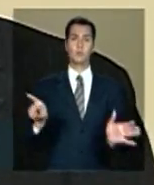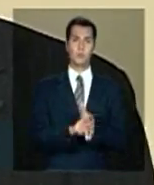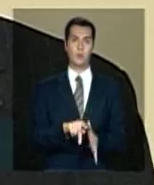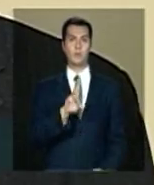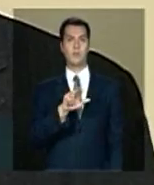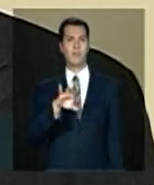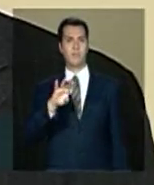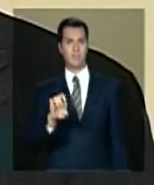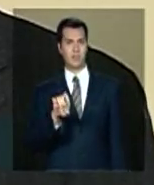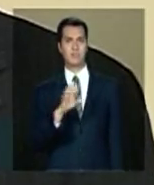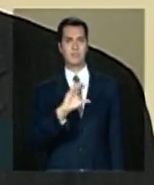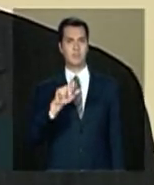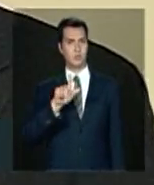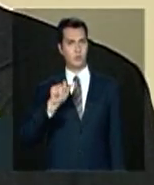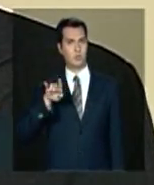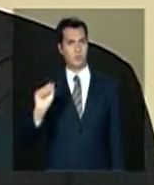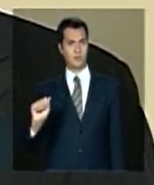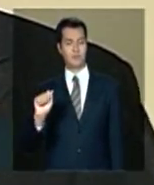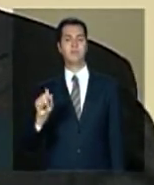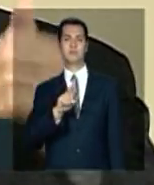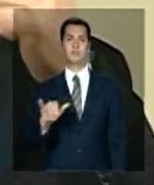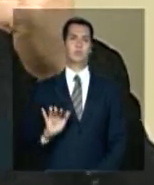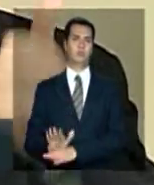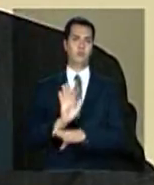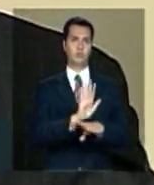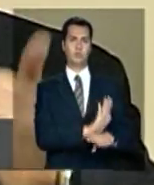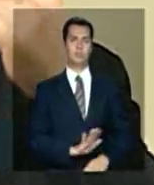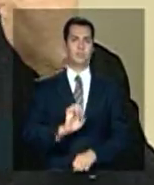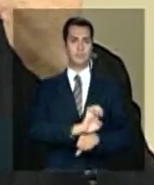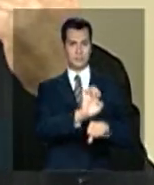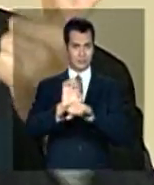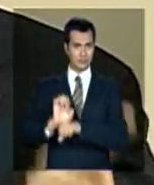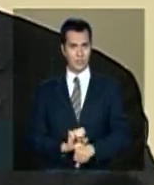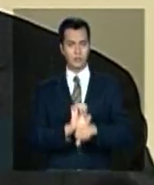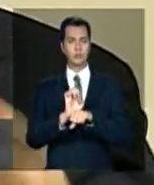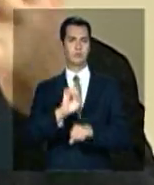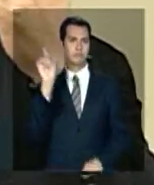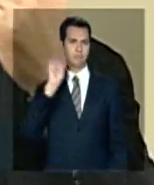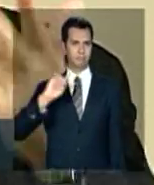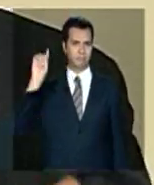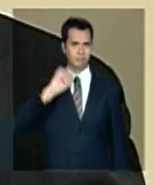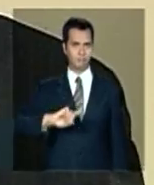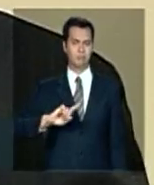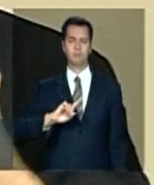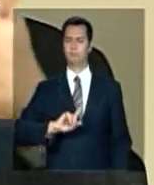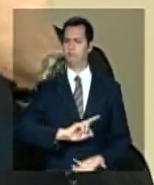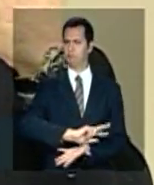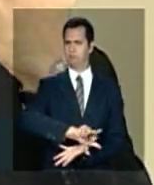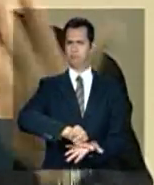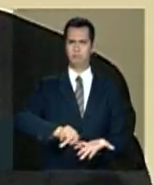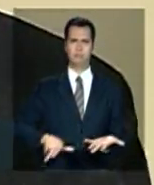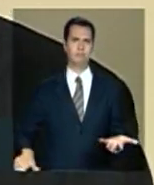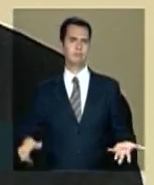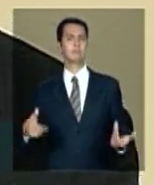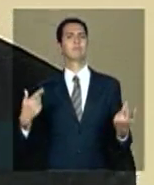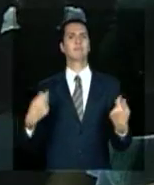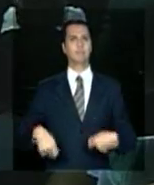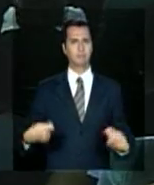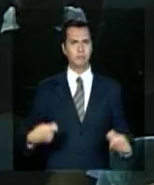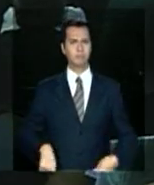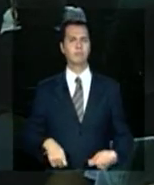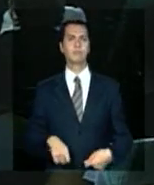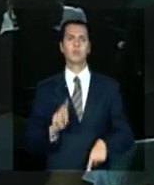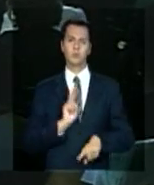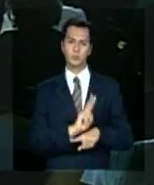434 leitos para o interior de Minas Gerais de UTI materna ou se o treino é o Natal porque cuidado